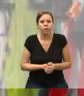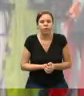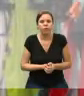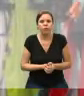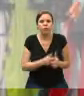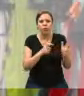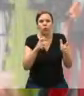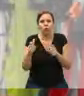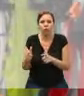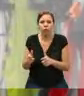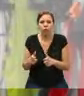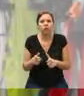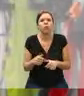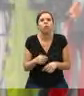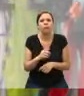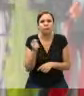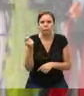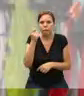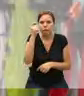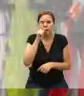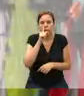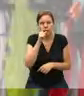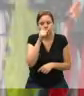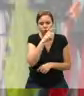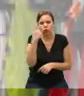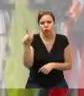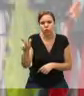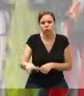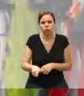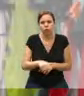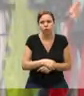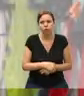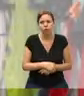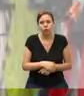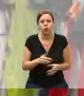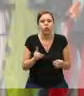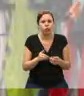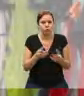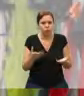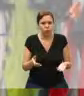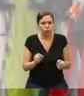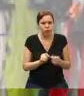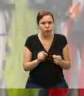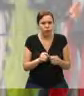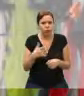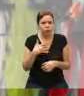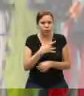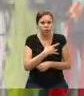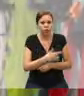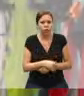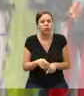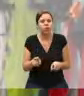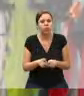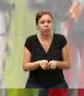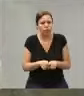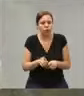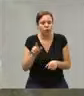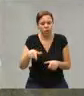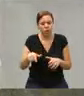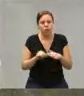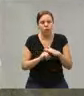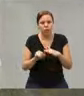Em alguns lugares é até mais grave do que outros, mas assim, o atendimento que é feito em saúde é feito pela